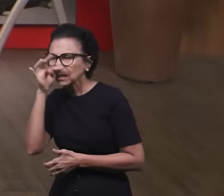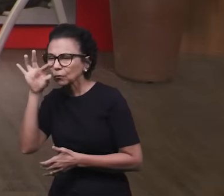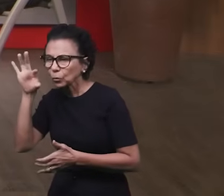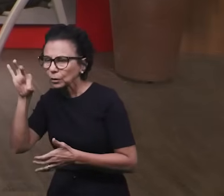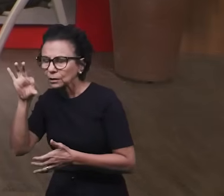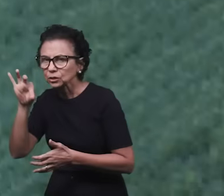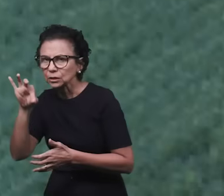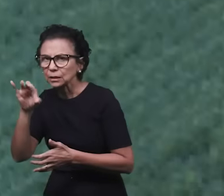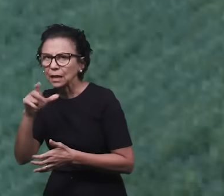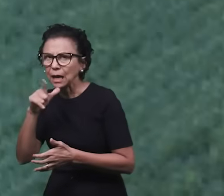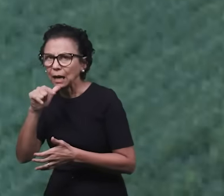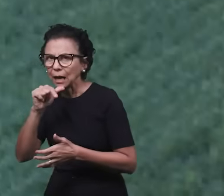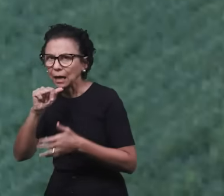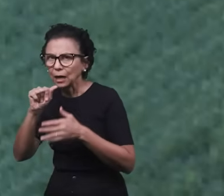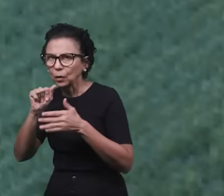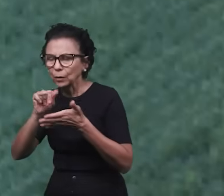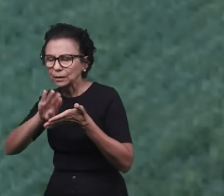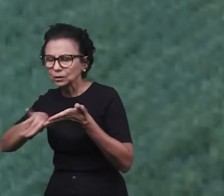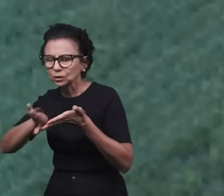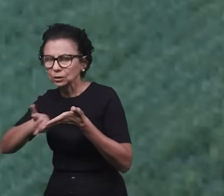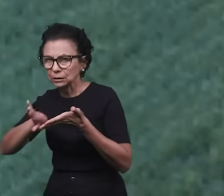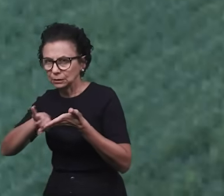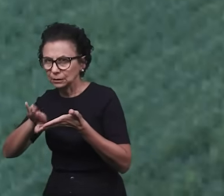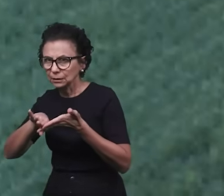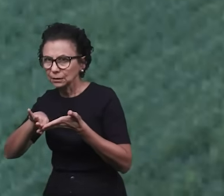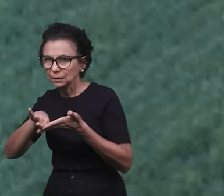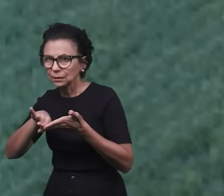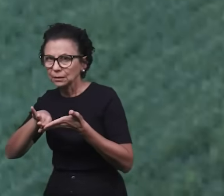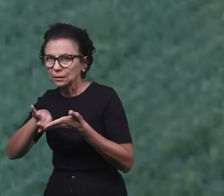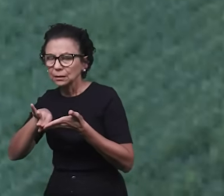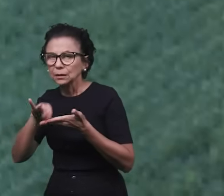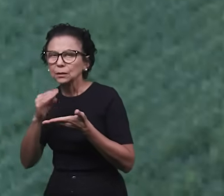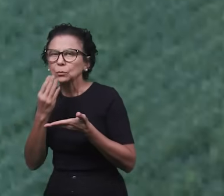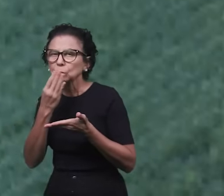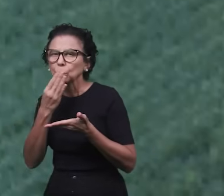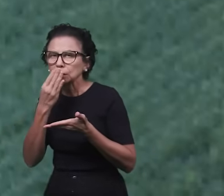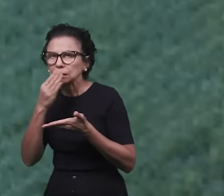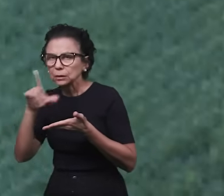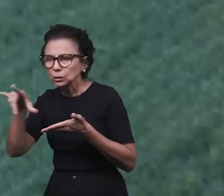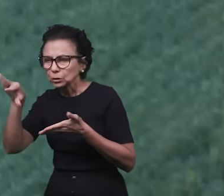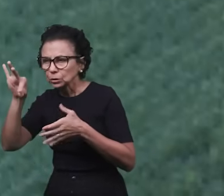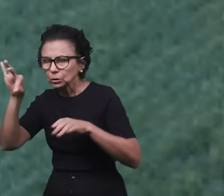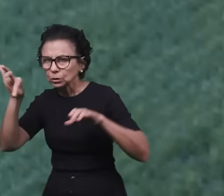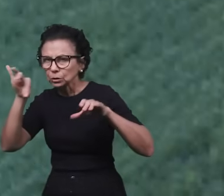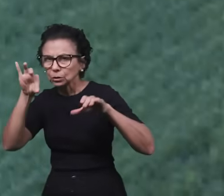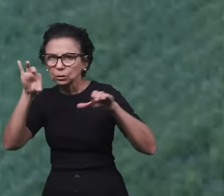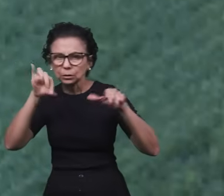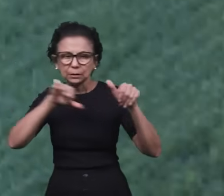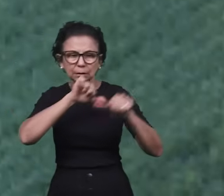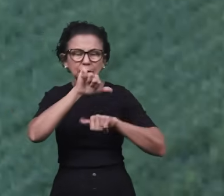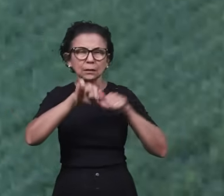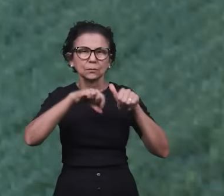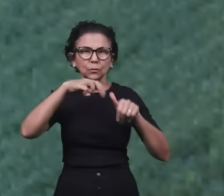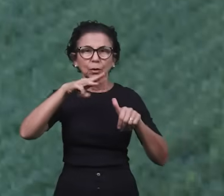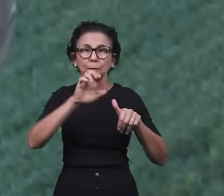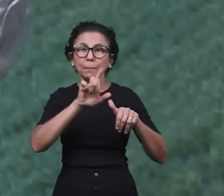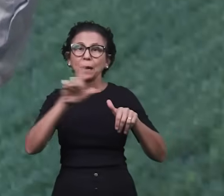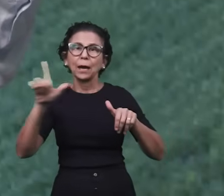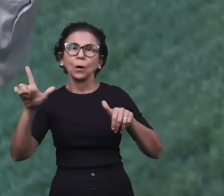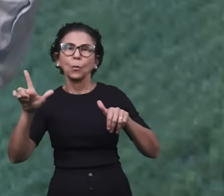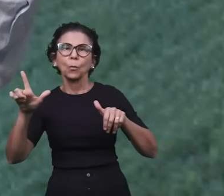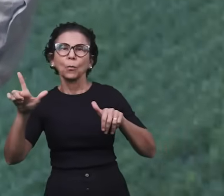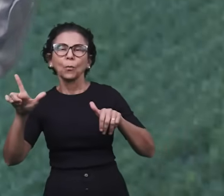mistério, né? Como que elas são inteligentes. Quando ela vai morrer, que ela sente que ela está para morrer, ela voa mais do que